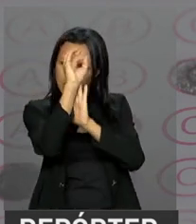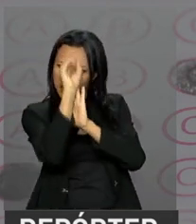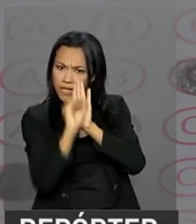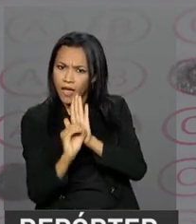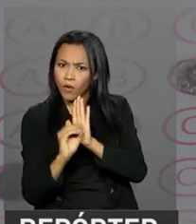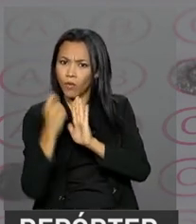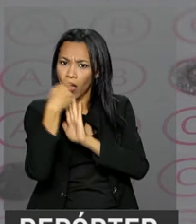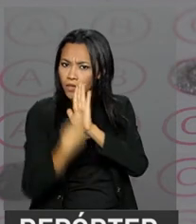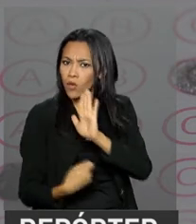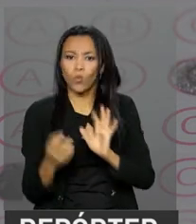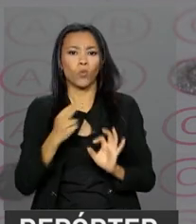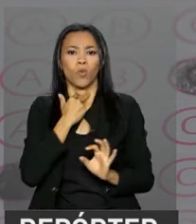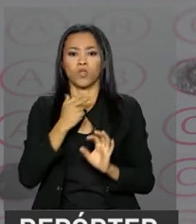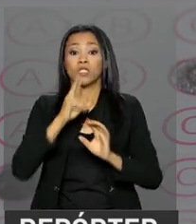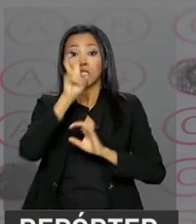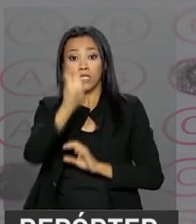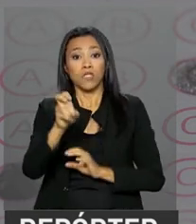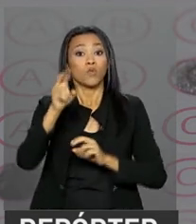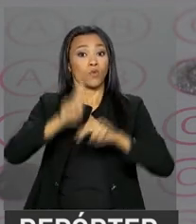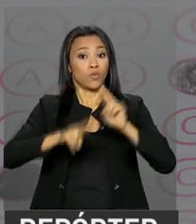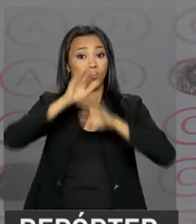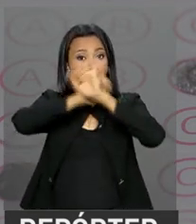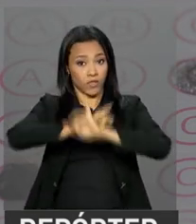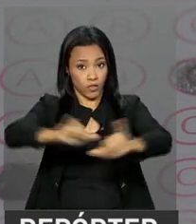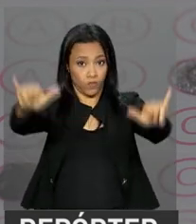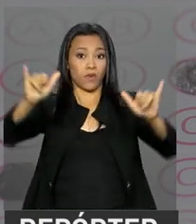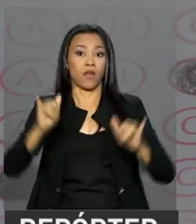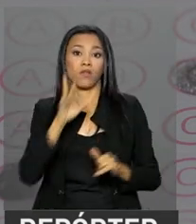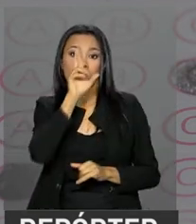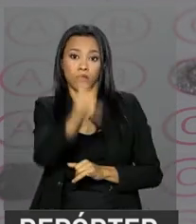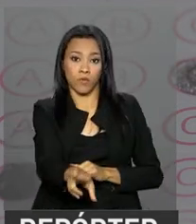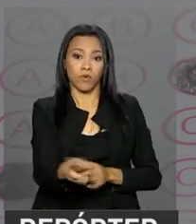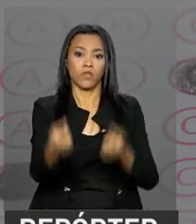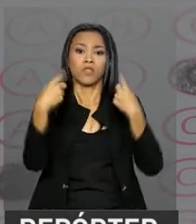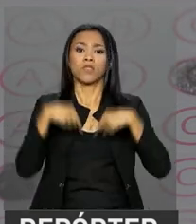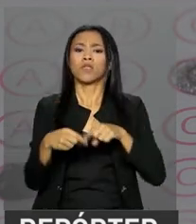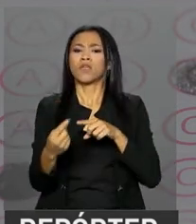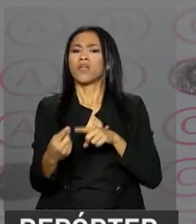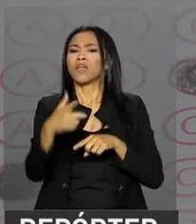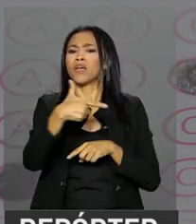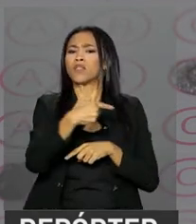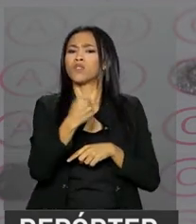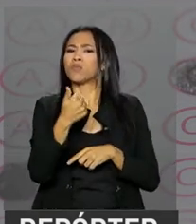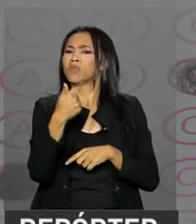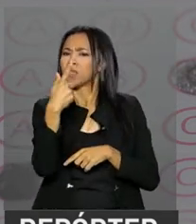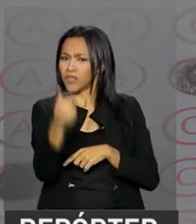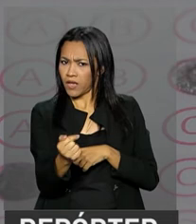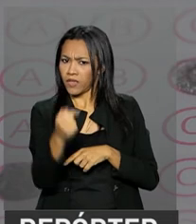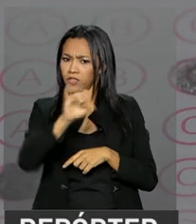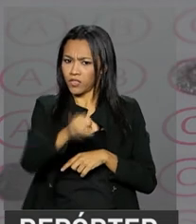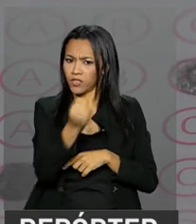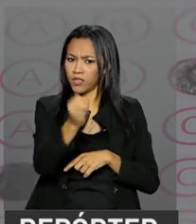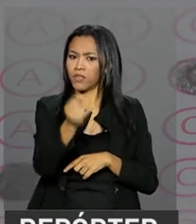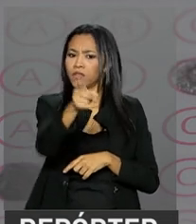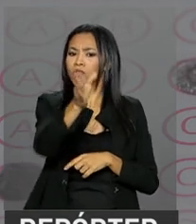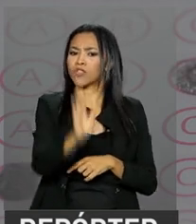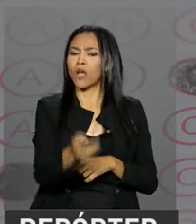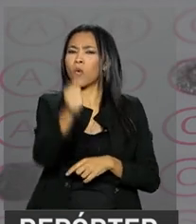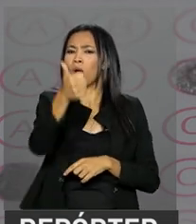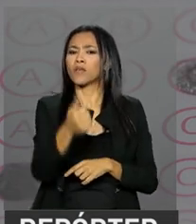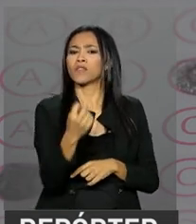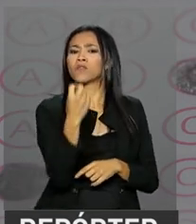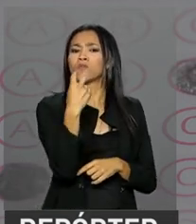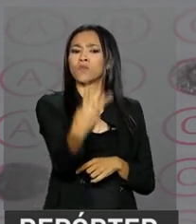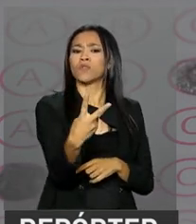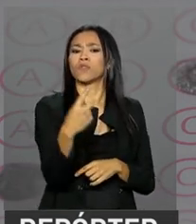ser divulgado no dia 5 de junho. Na última edição do SISU, em janeiro de 2017, foram disponibilizadas quase